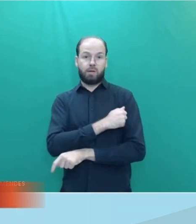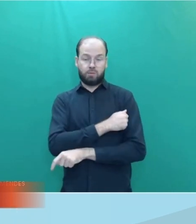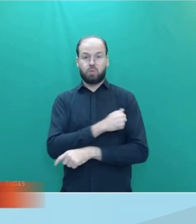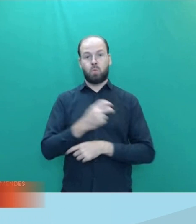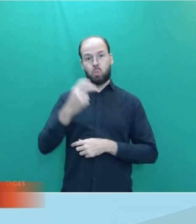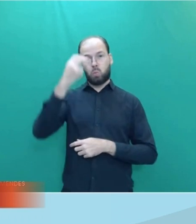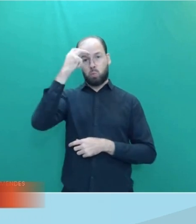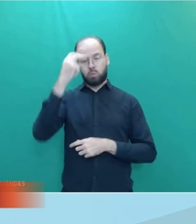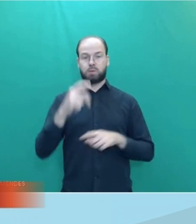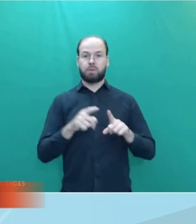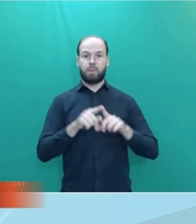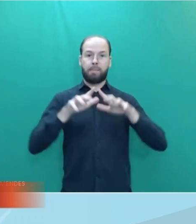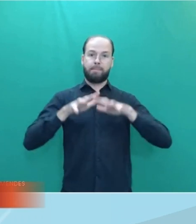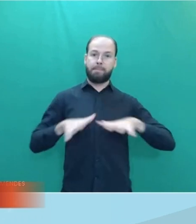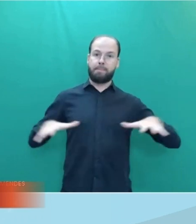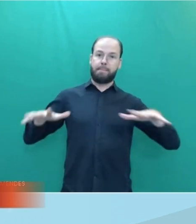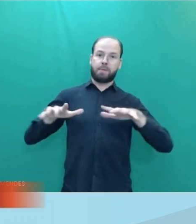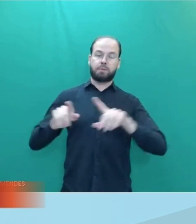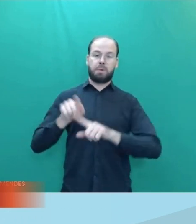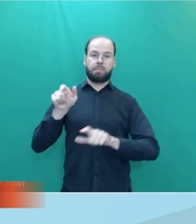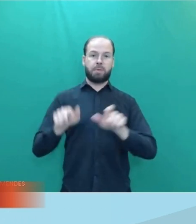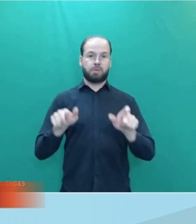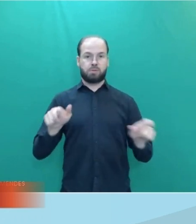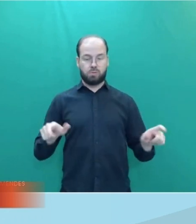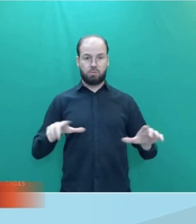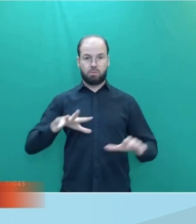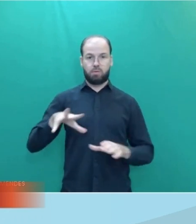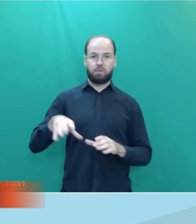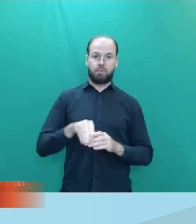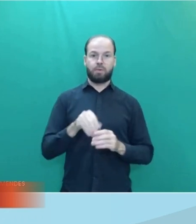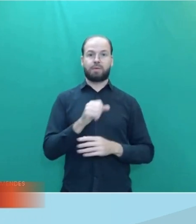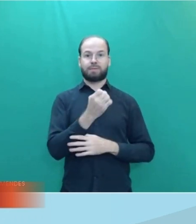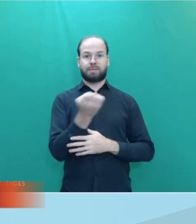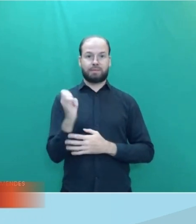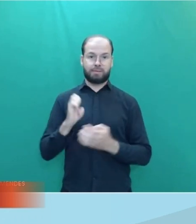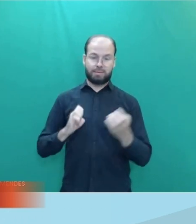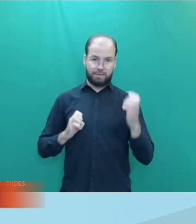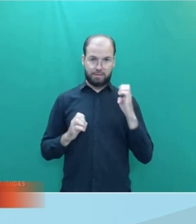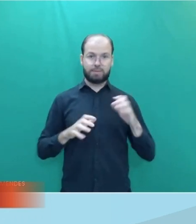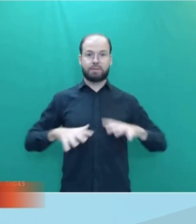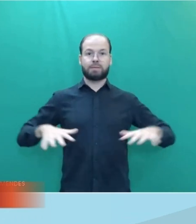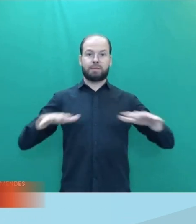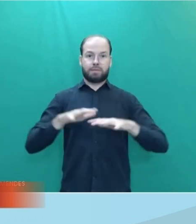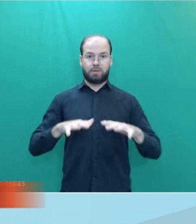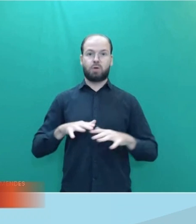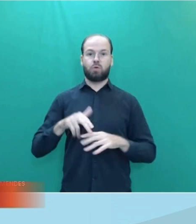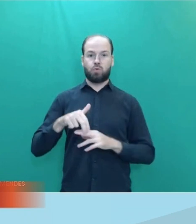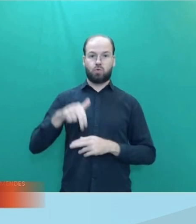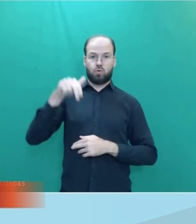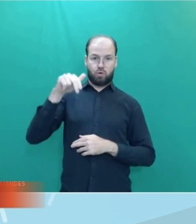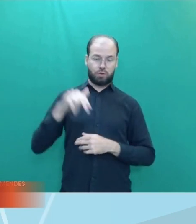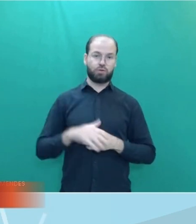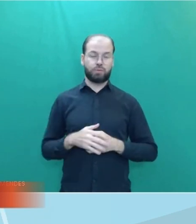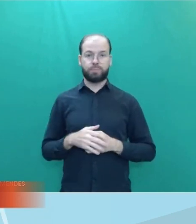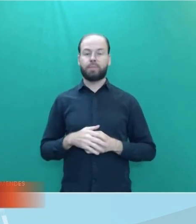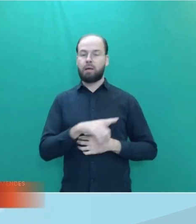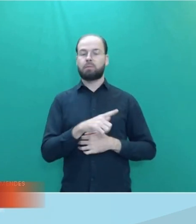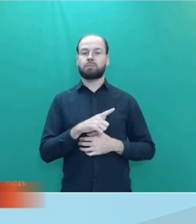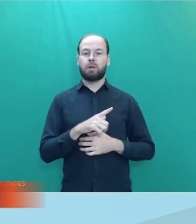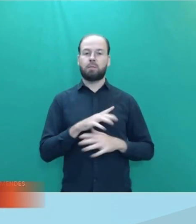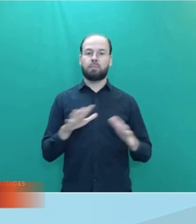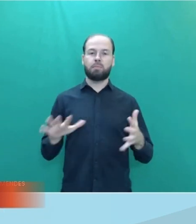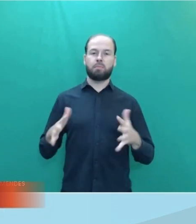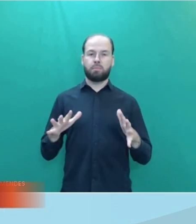e personagens que compõem o sertão nordestino. Essa exposição conta com obras de cerca de